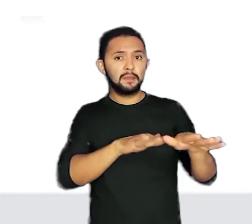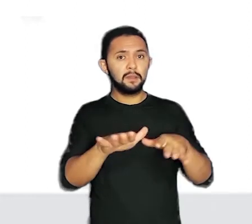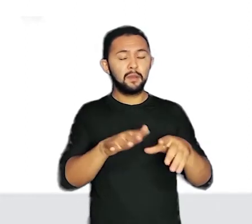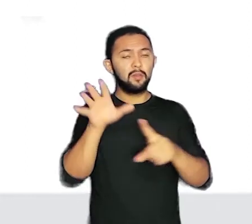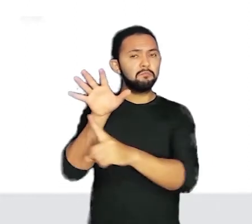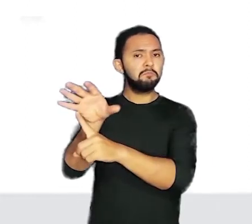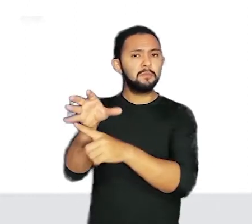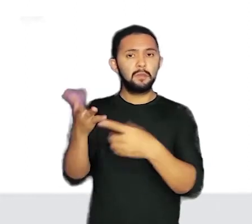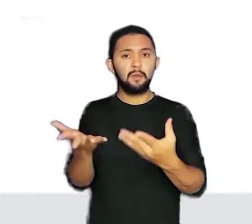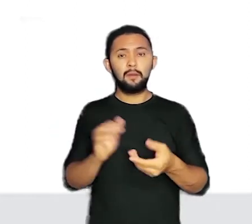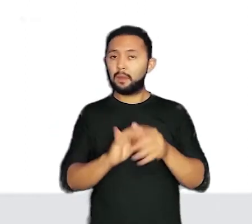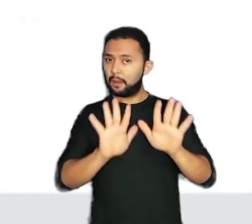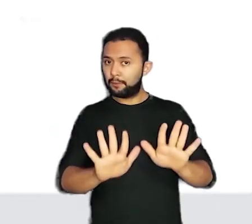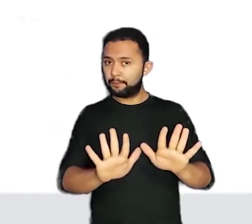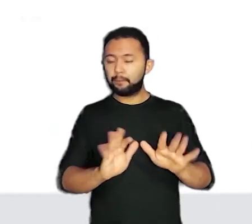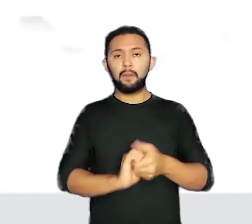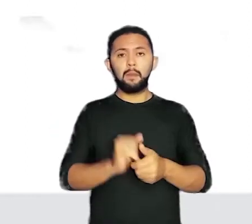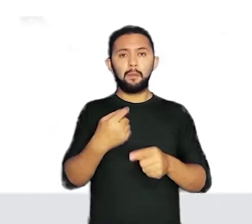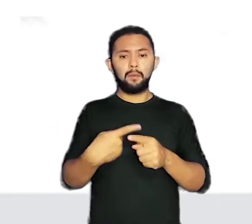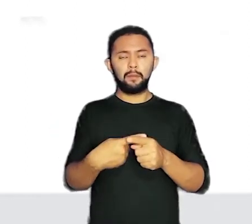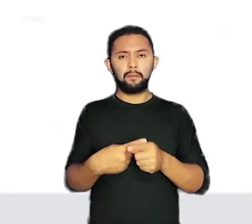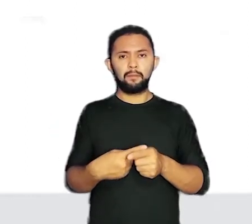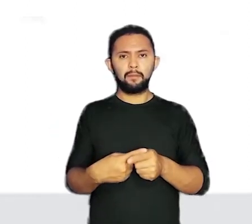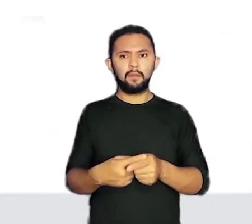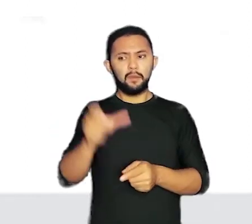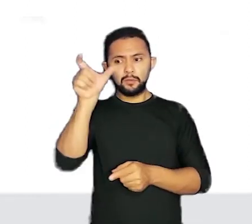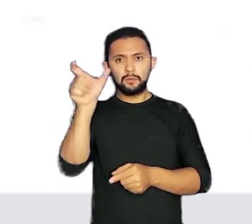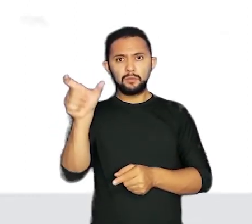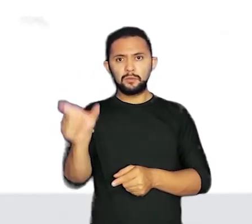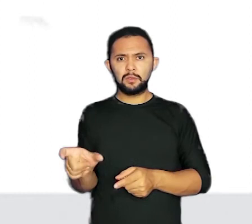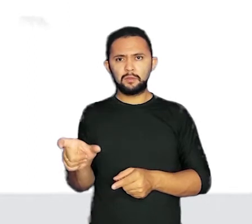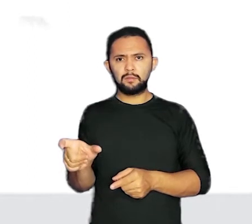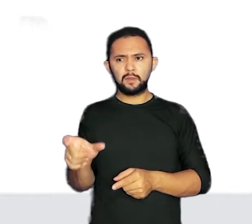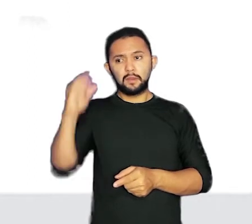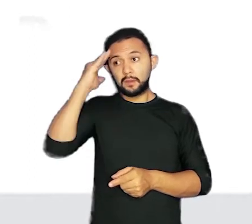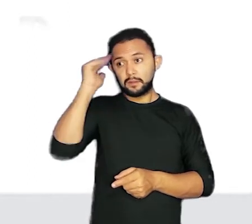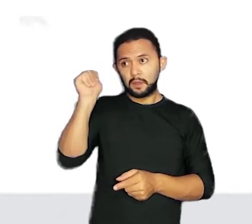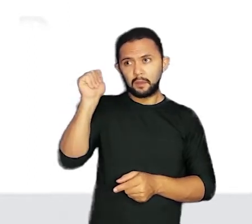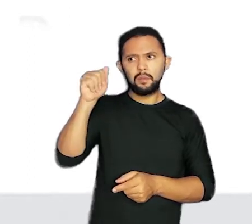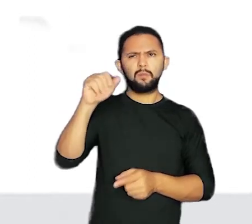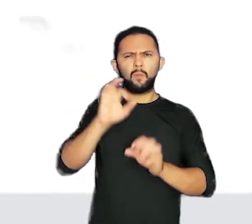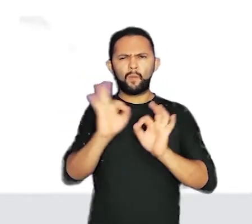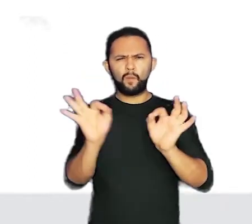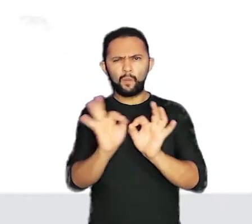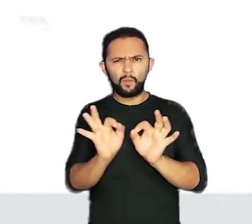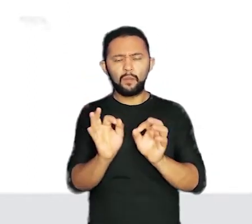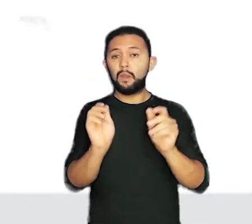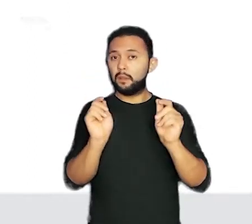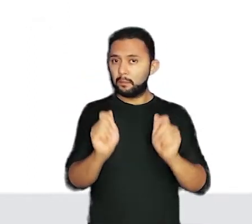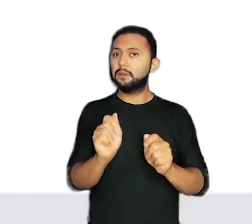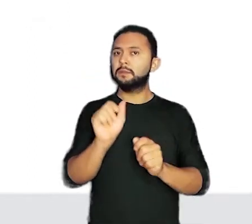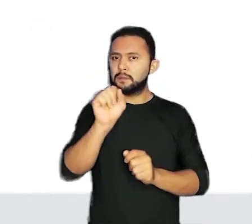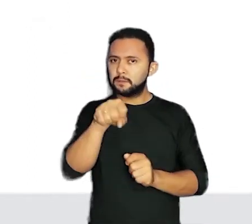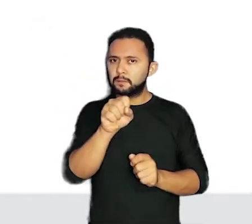ação. Mas não é bem isso, tá? O sujeito indefinido como alguém, ninguém, nenhum, tá? Eles podem